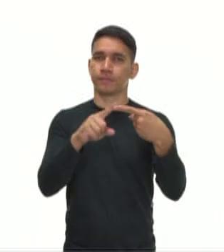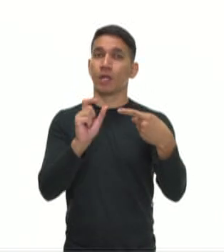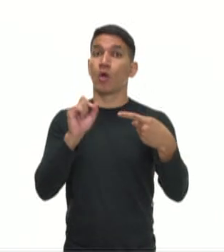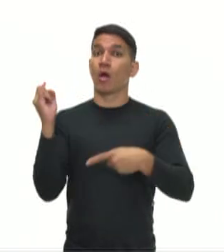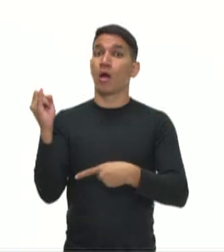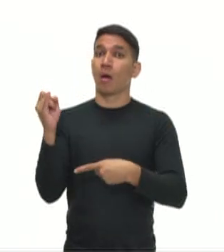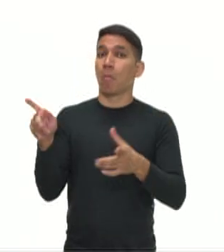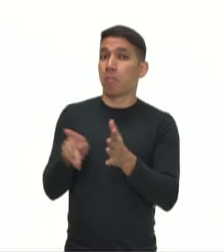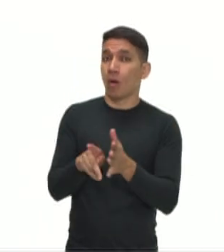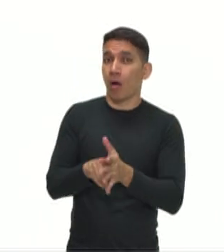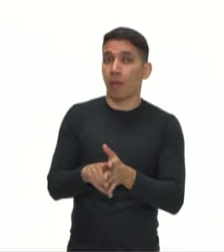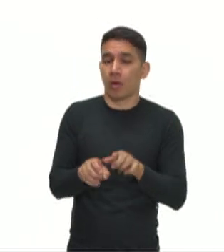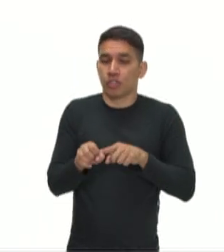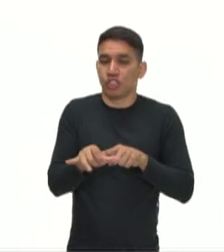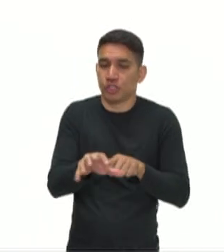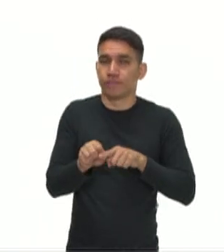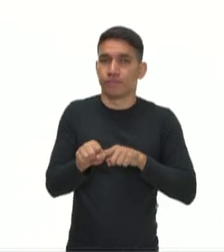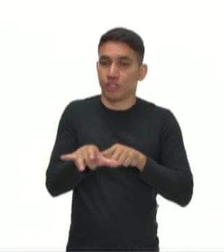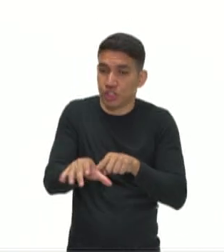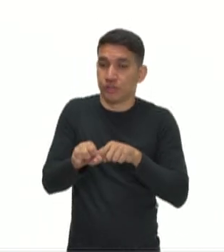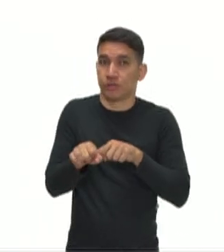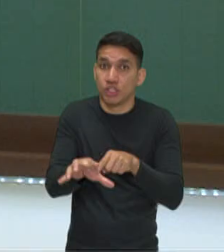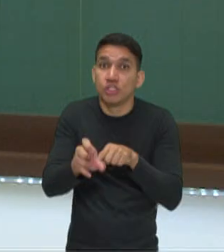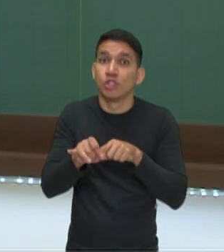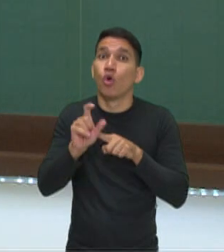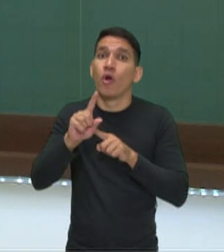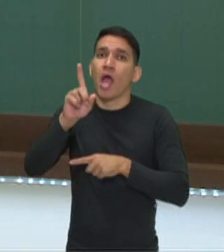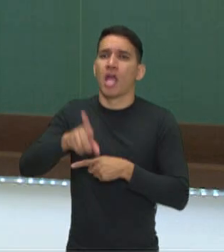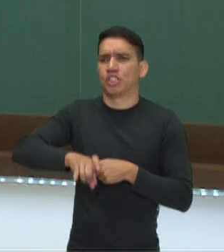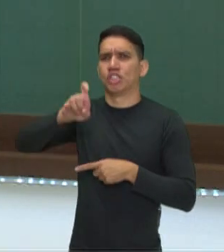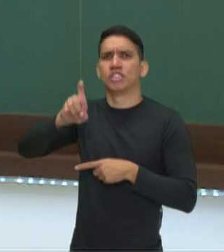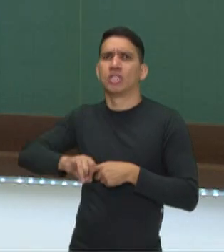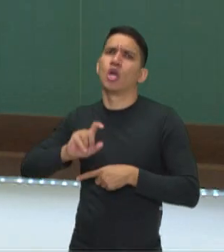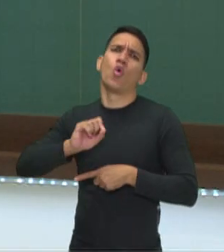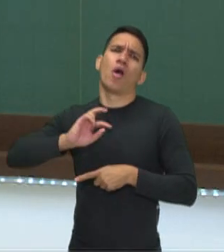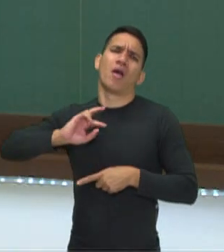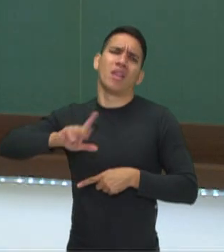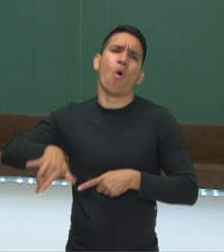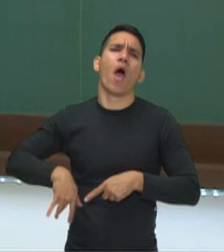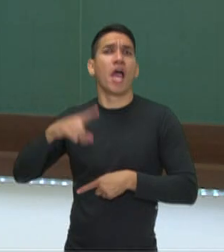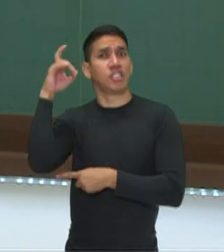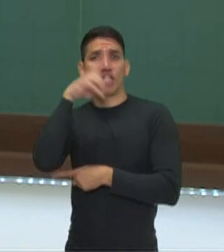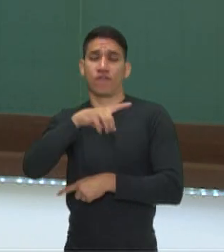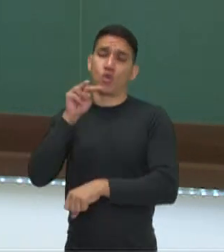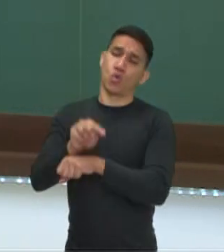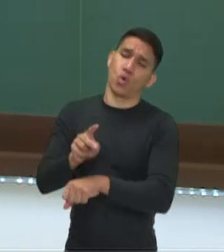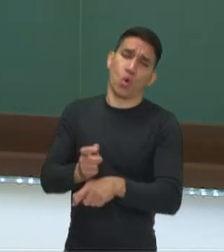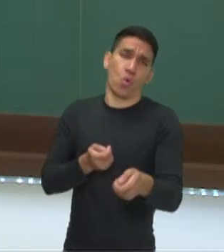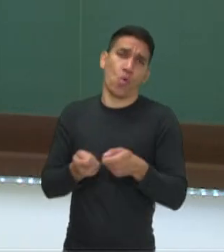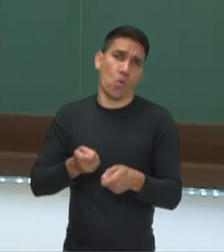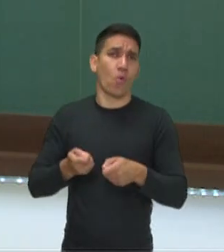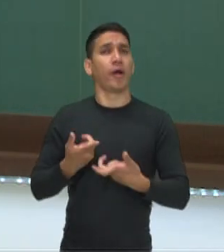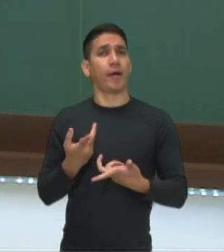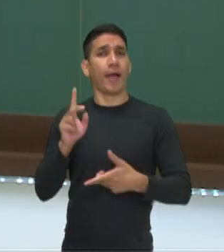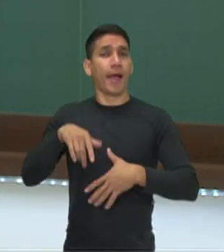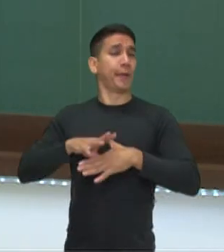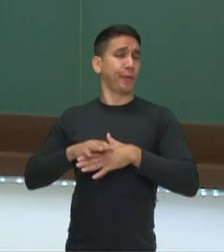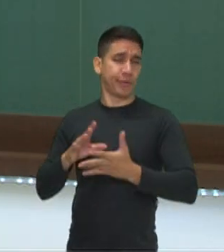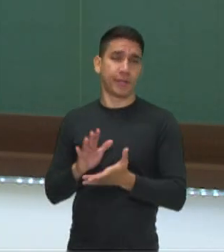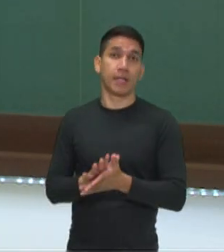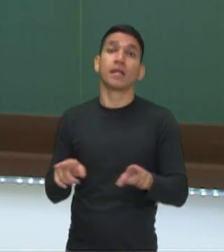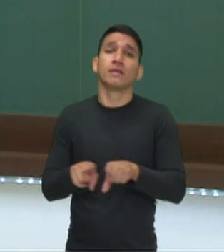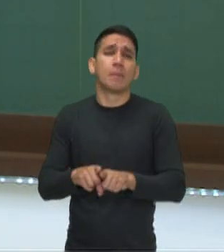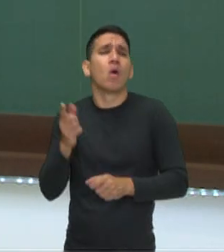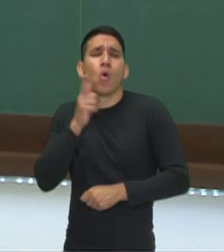a incontinência urinária, né, uma doença que não é tão difícil de tratar, até mesmo com exercícios que fortalecem